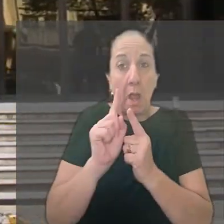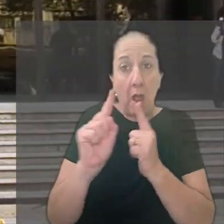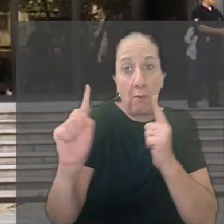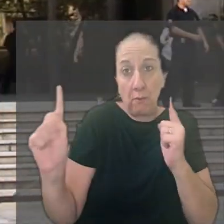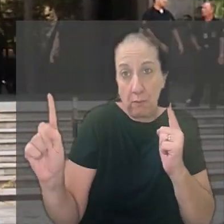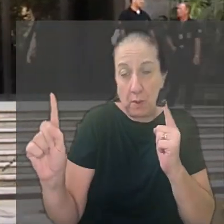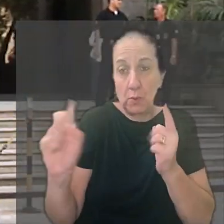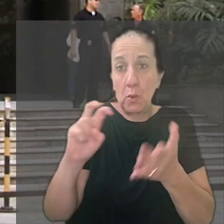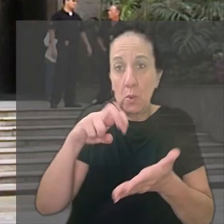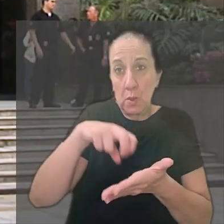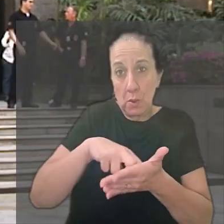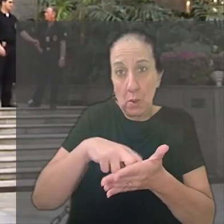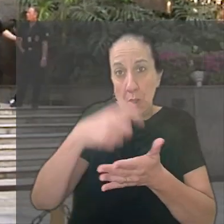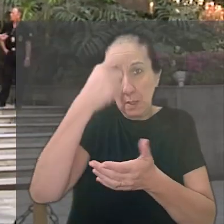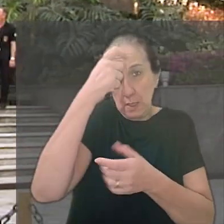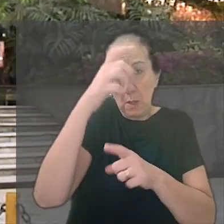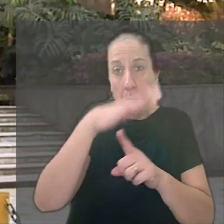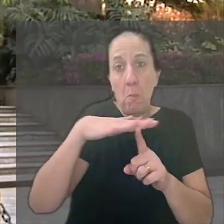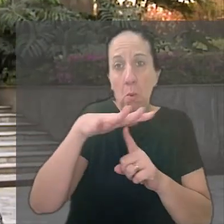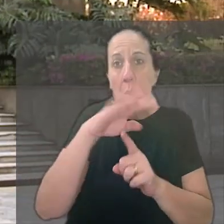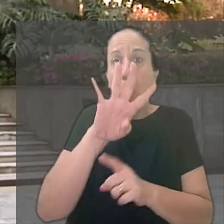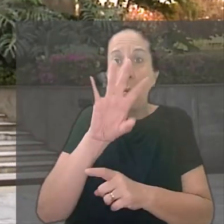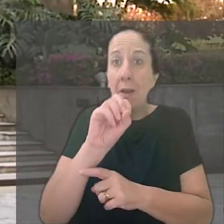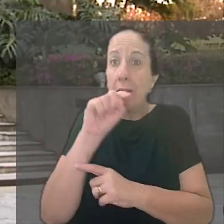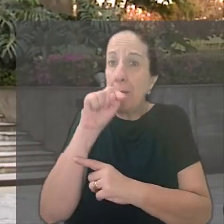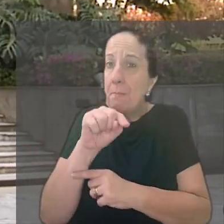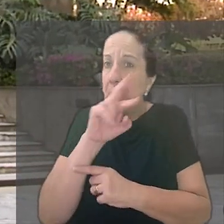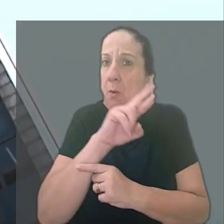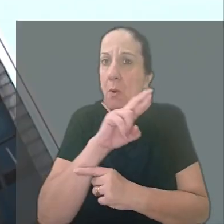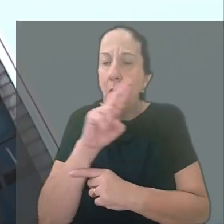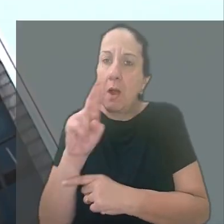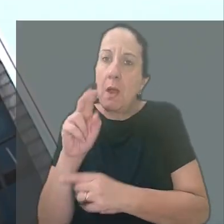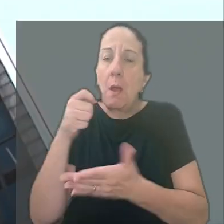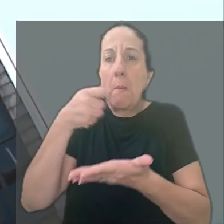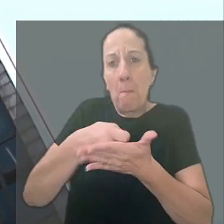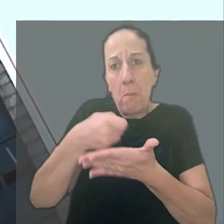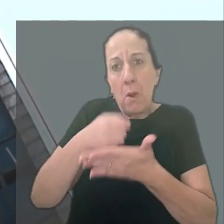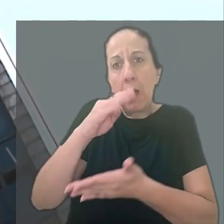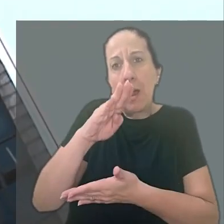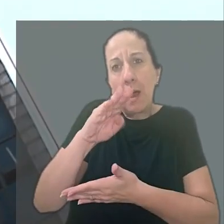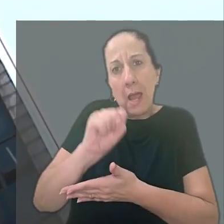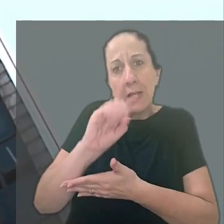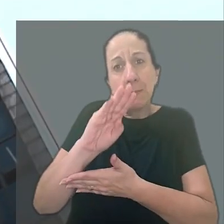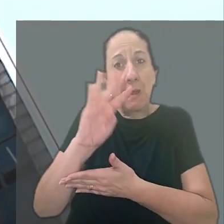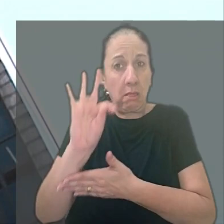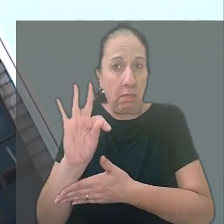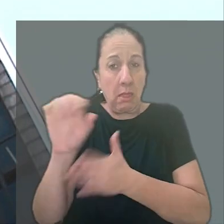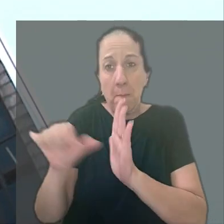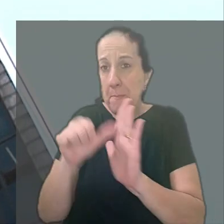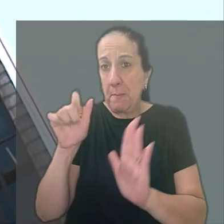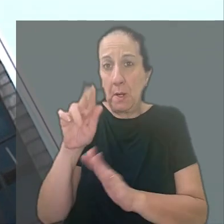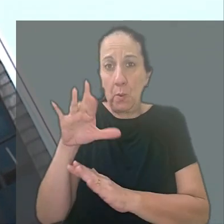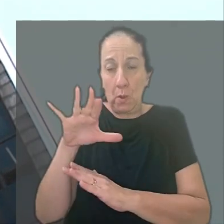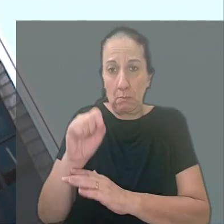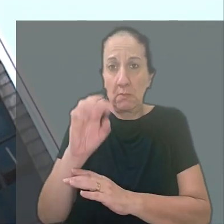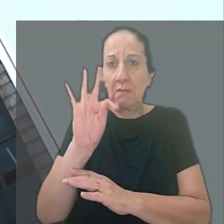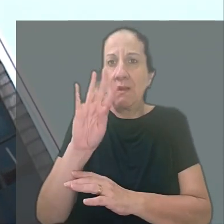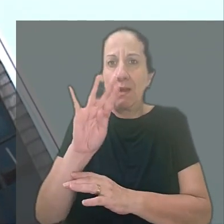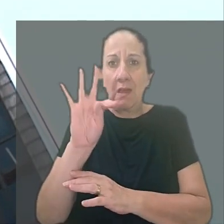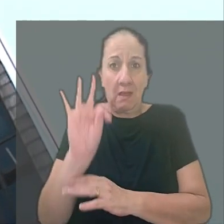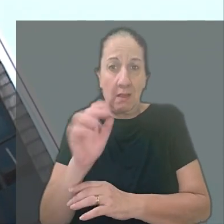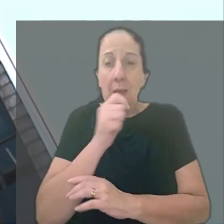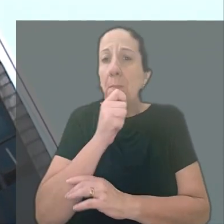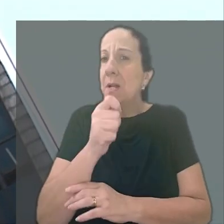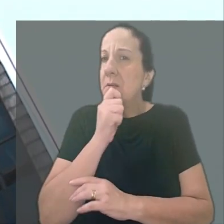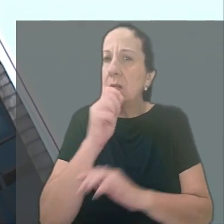afastou a condenação por dano moral no valor de R$40 mil que havia sido imposta ao SBT em primeiro grau. Para o TRT, a conduta